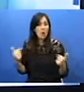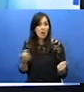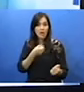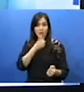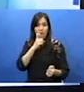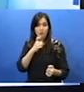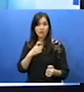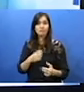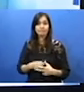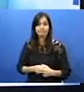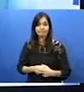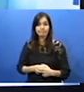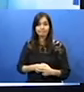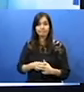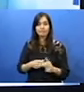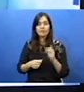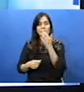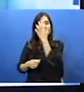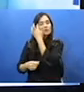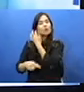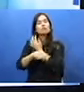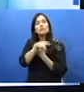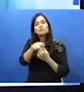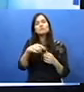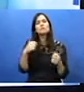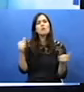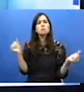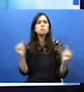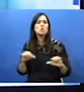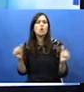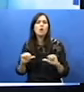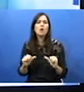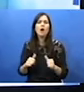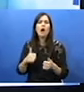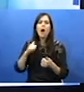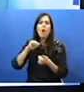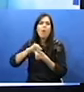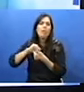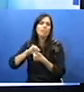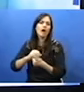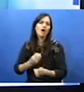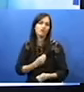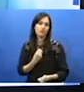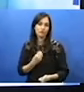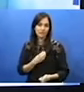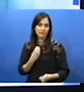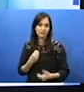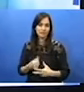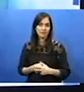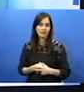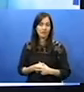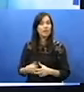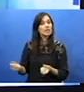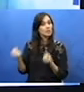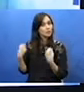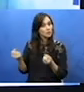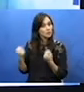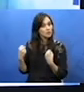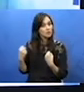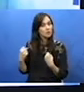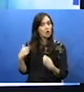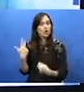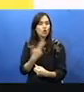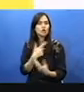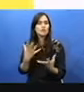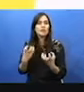você sobreviver. E nisso você vai piorando sua qualidade de vida cada vez mais. E aqui na educação física a gente sempre pesa pela